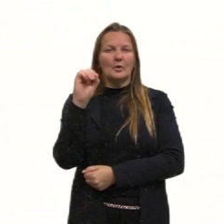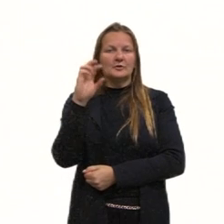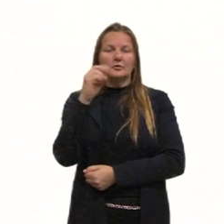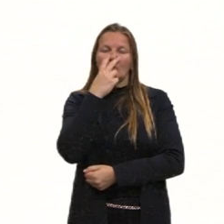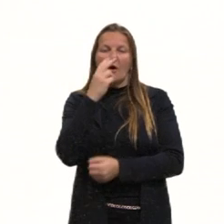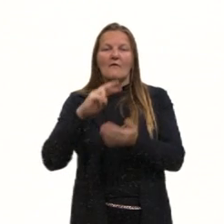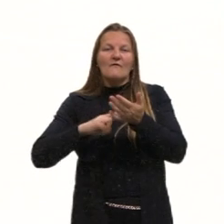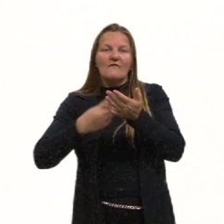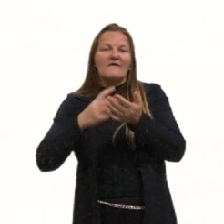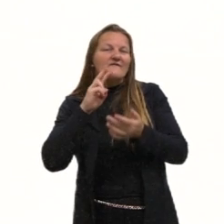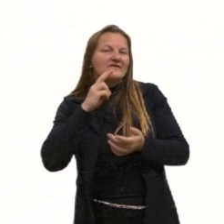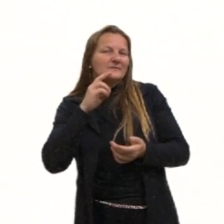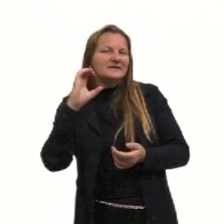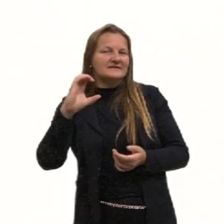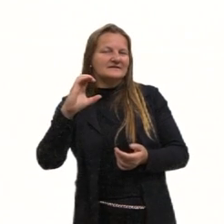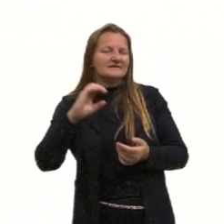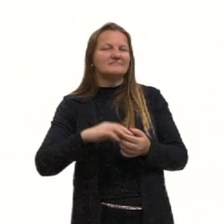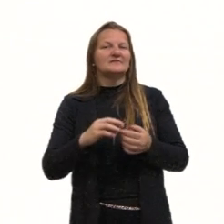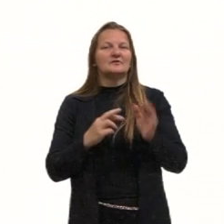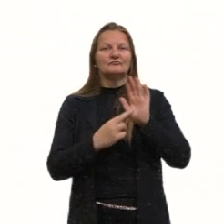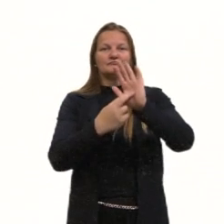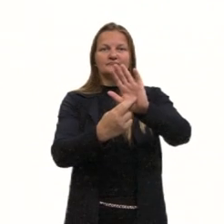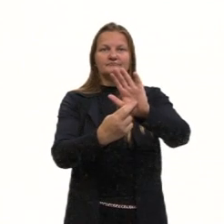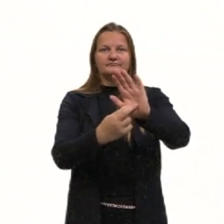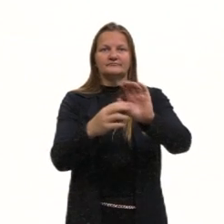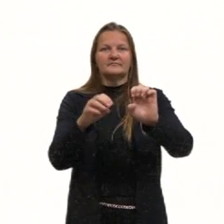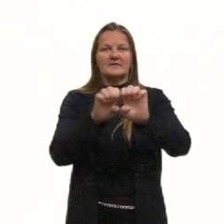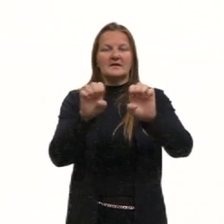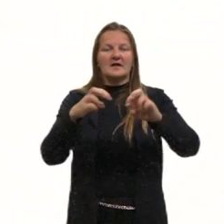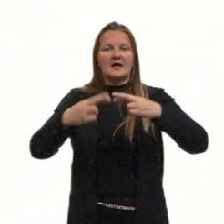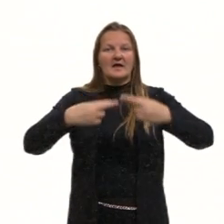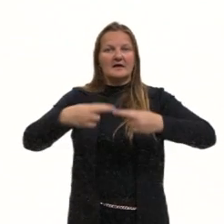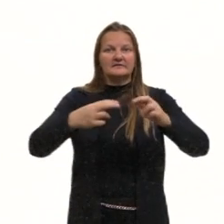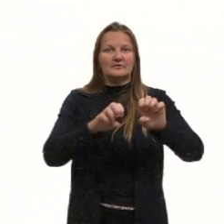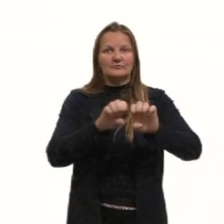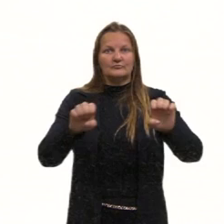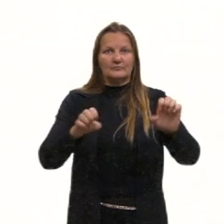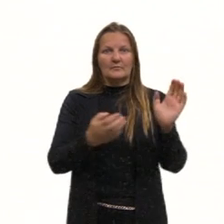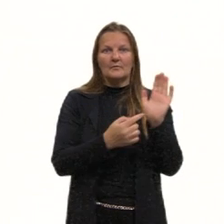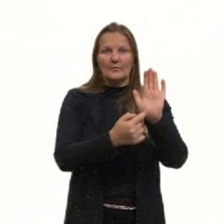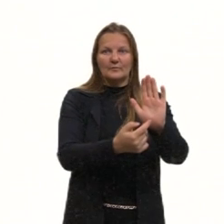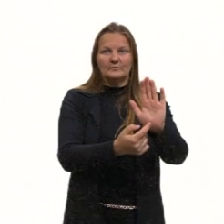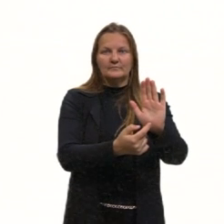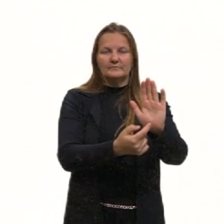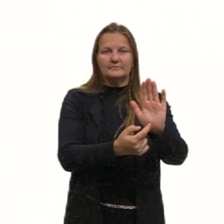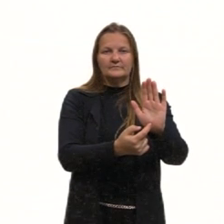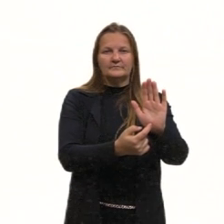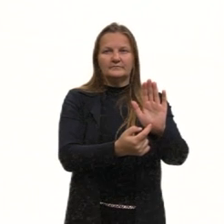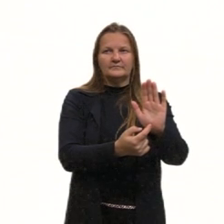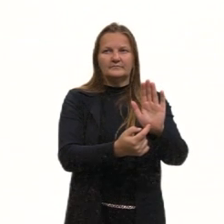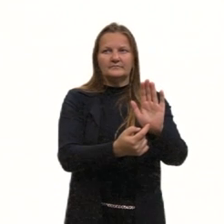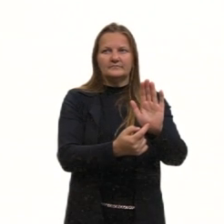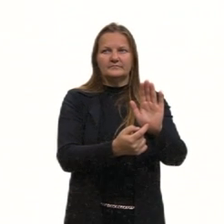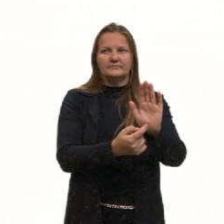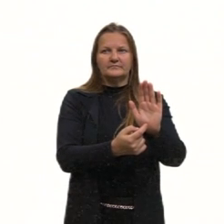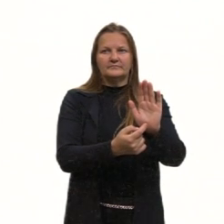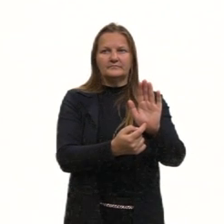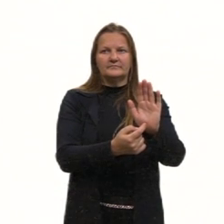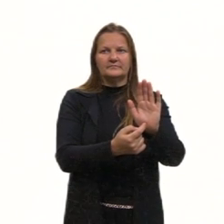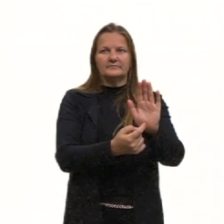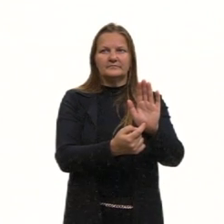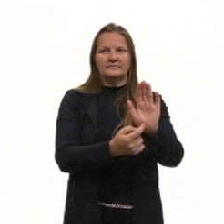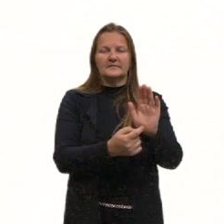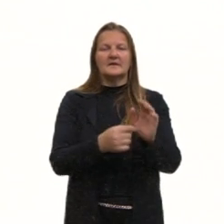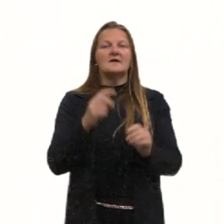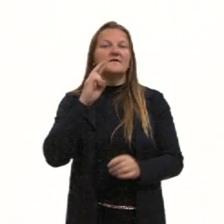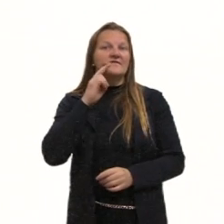cuja ação pode ser representada pelos que meu reacional a seguir E aí Traz a reação onde tem a